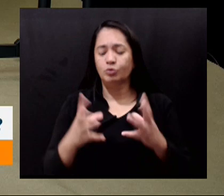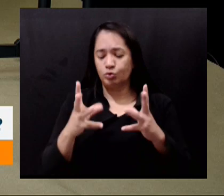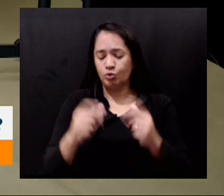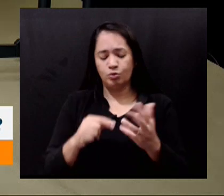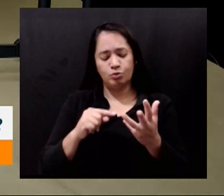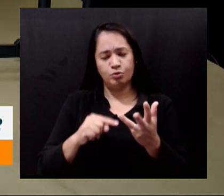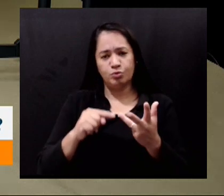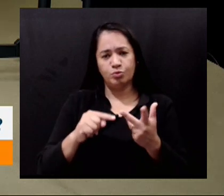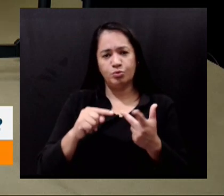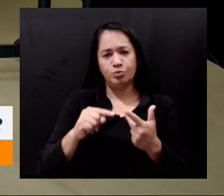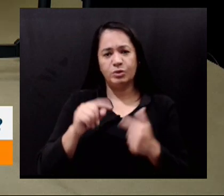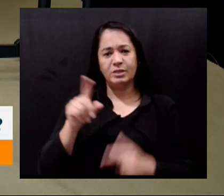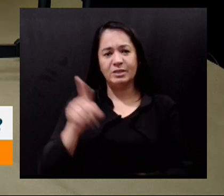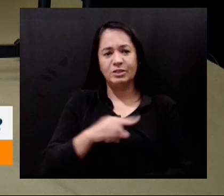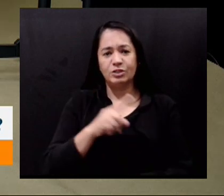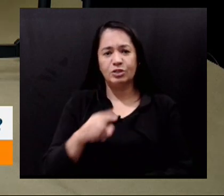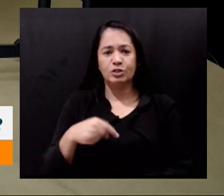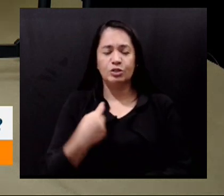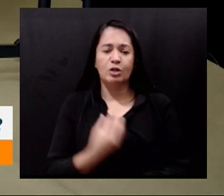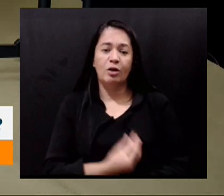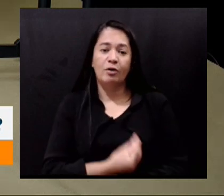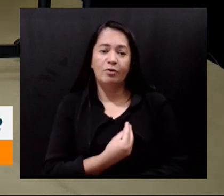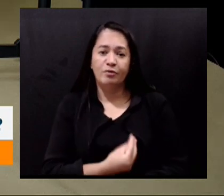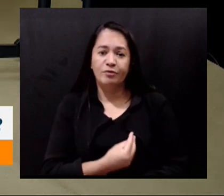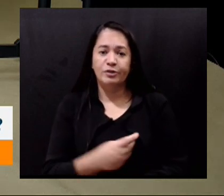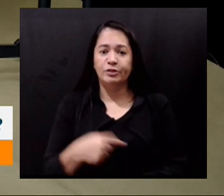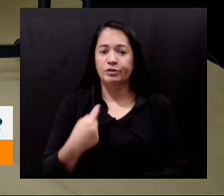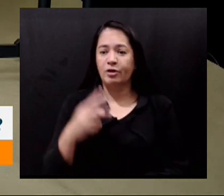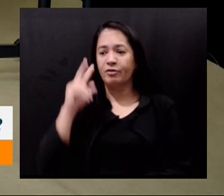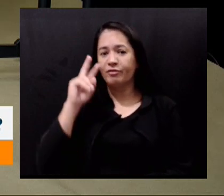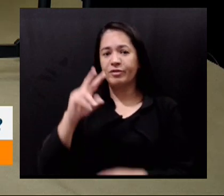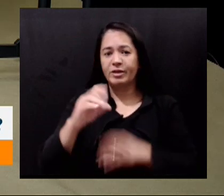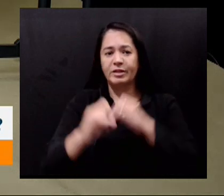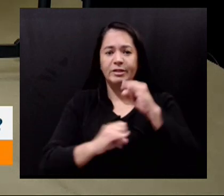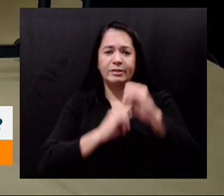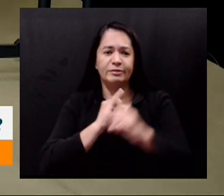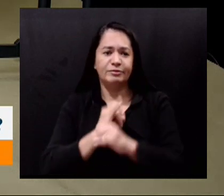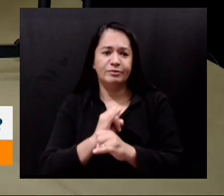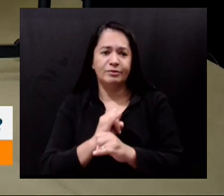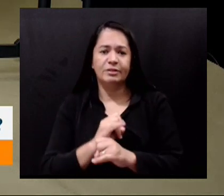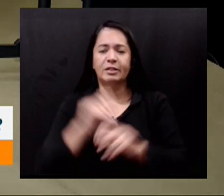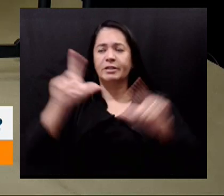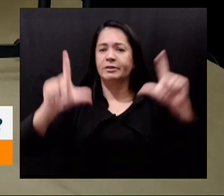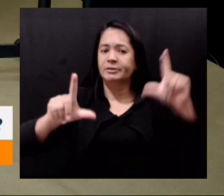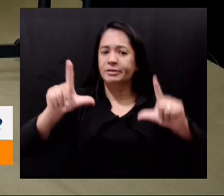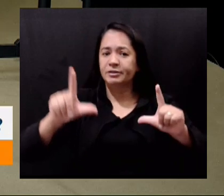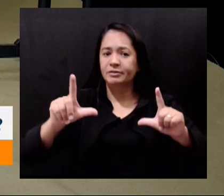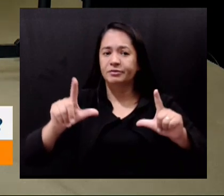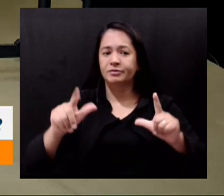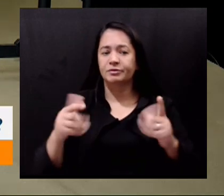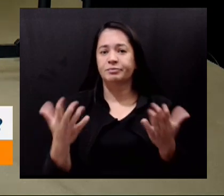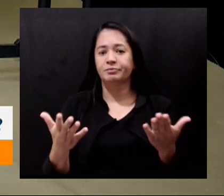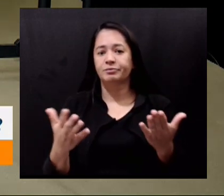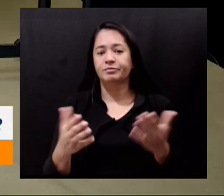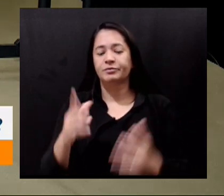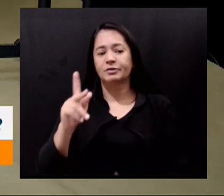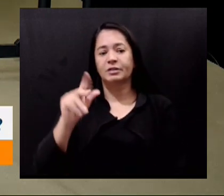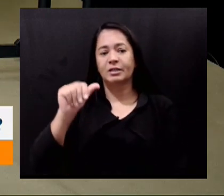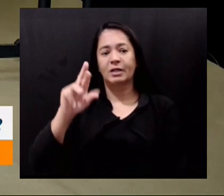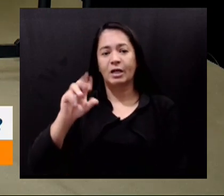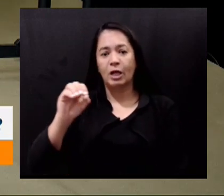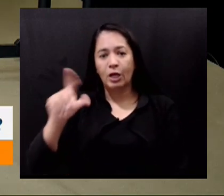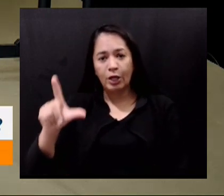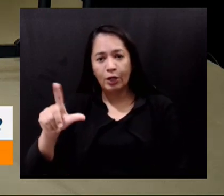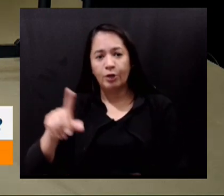gente vivencia, que a gente vê na internet, que a gente vê na TV, né? Igual o caso da Carol com K, o caso